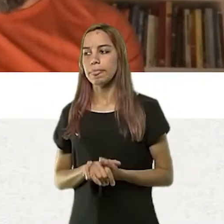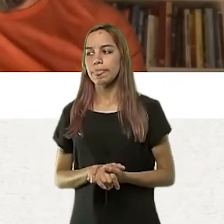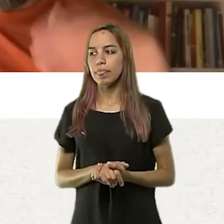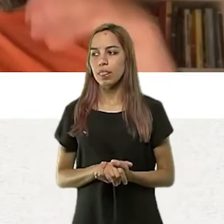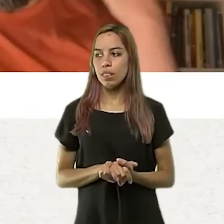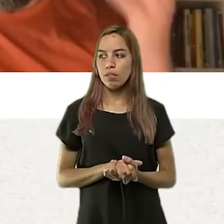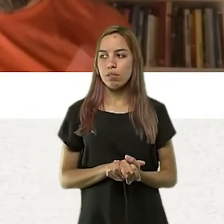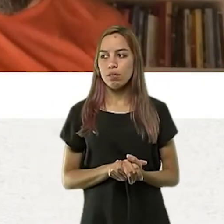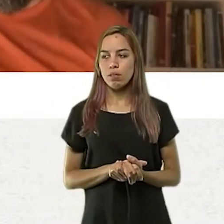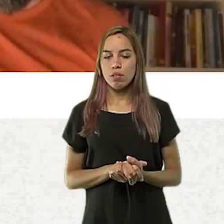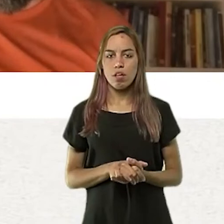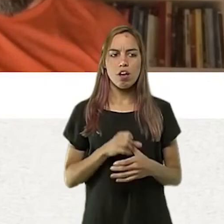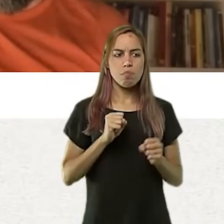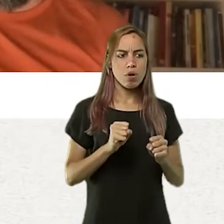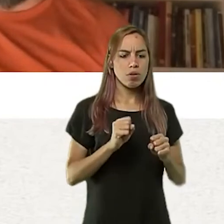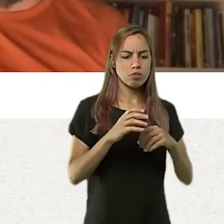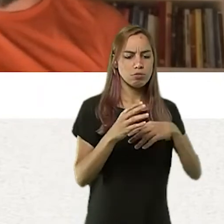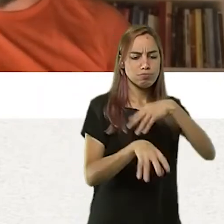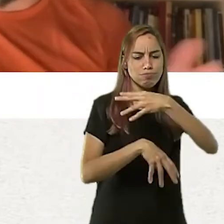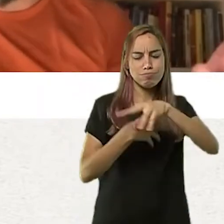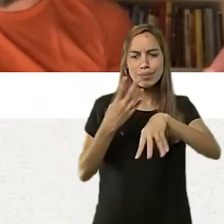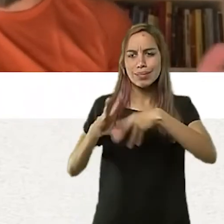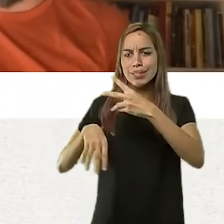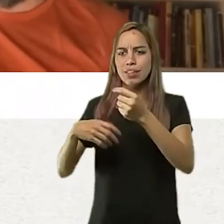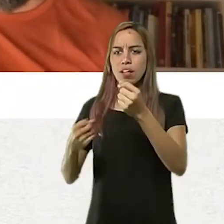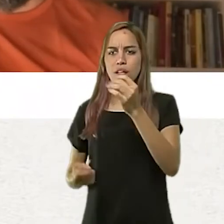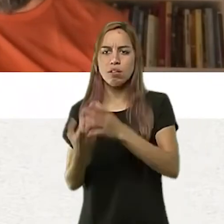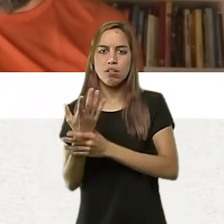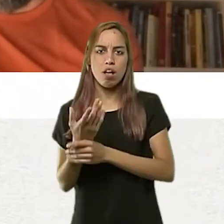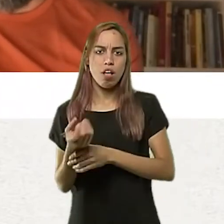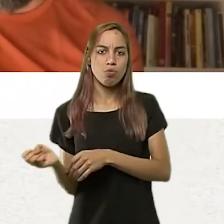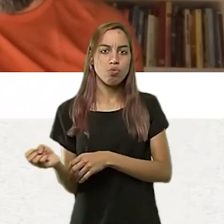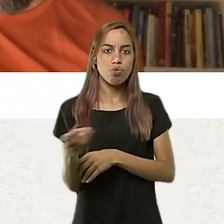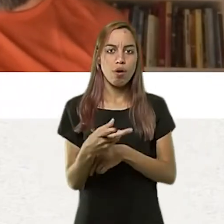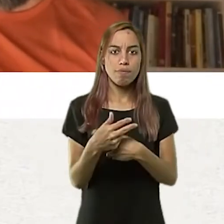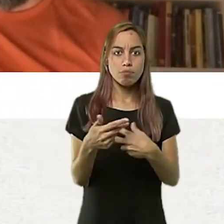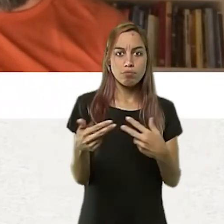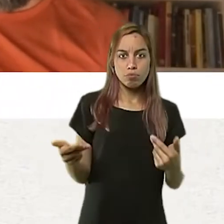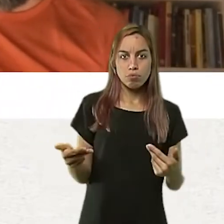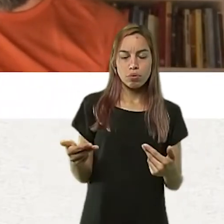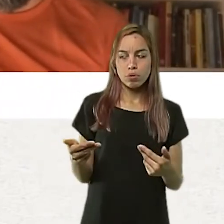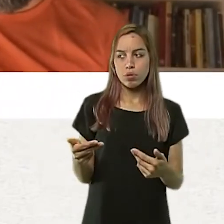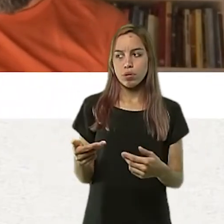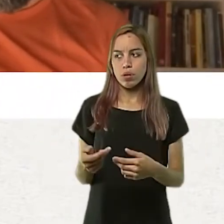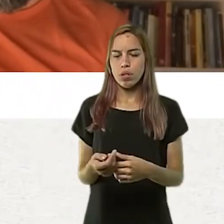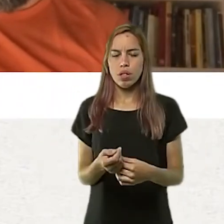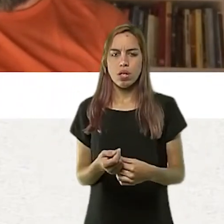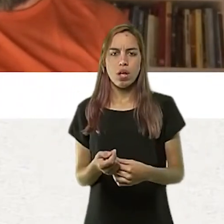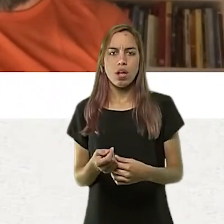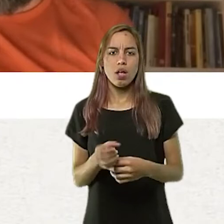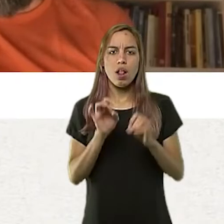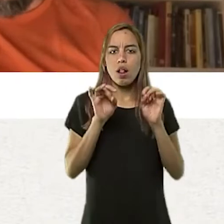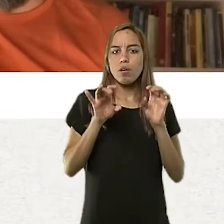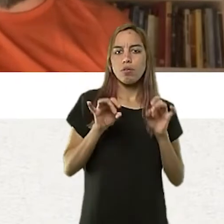se podem misturar e criar novas estirpes, algumas potencialmente muito, muito perigosas.